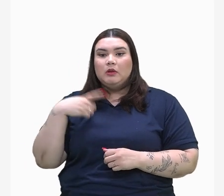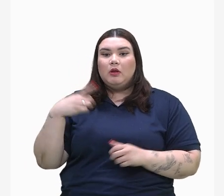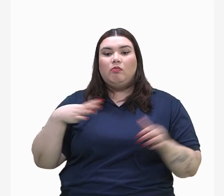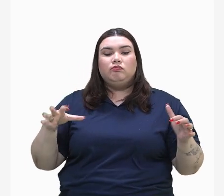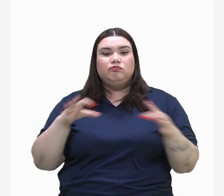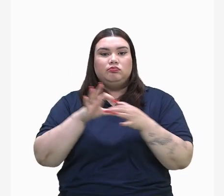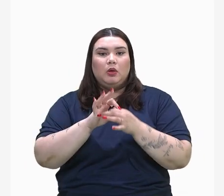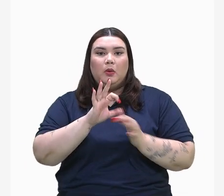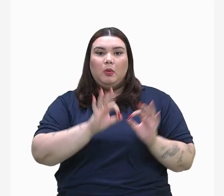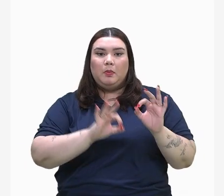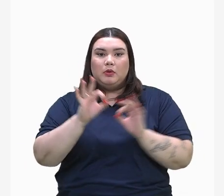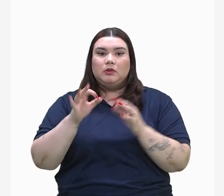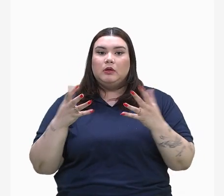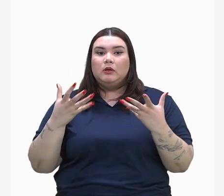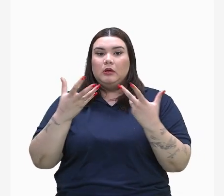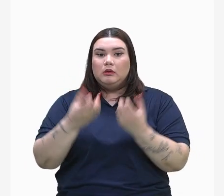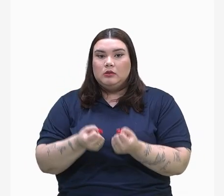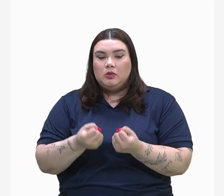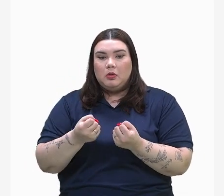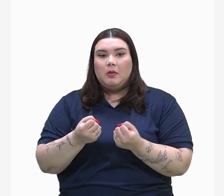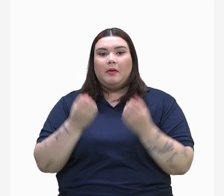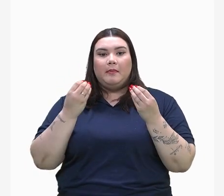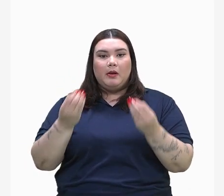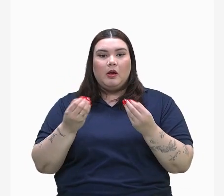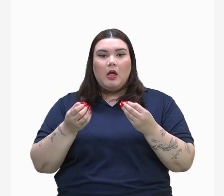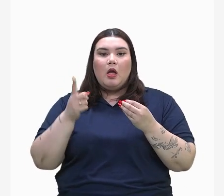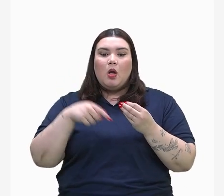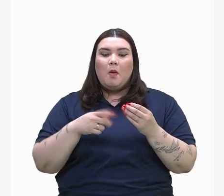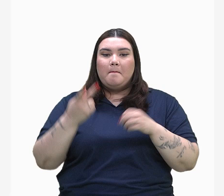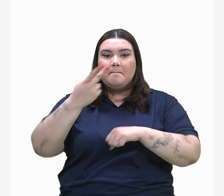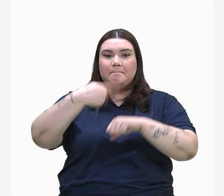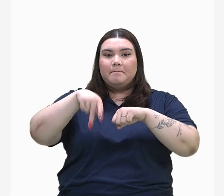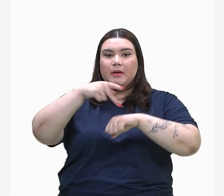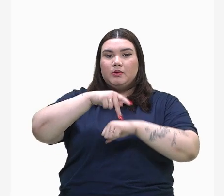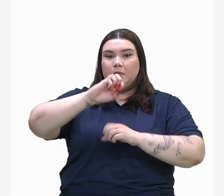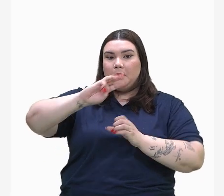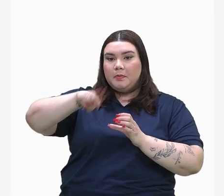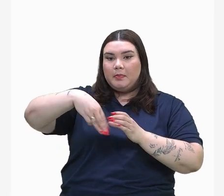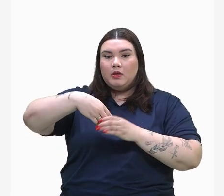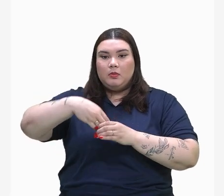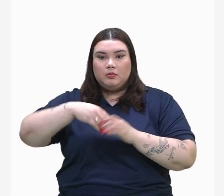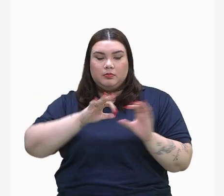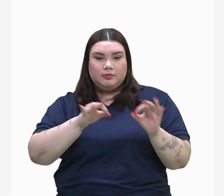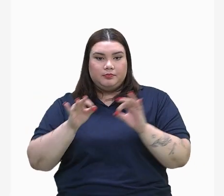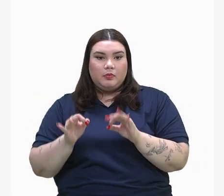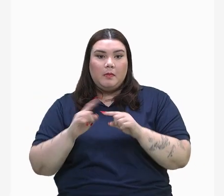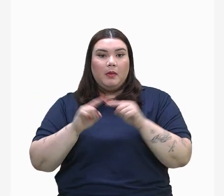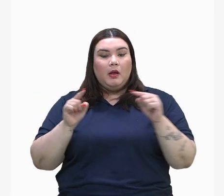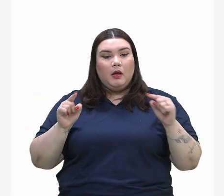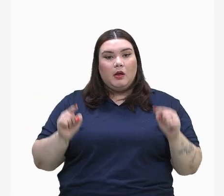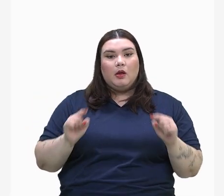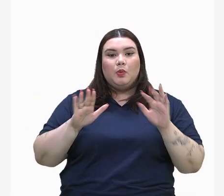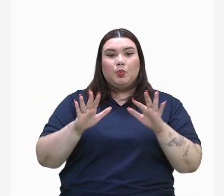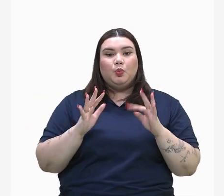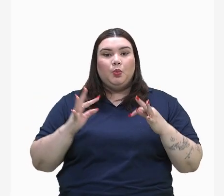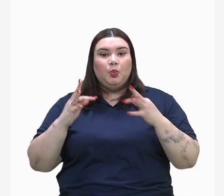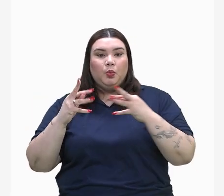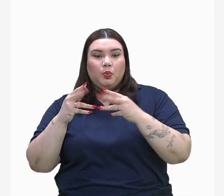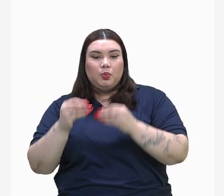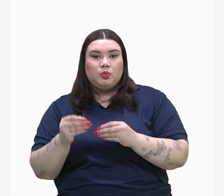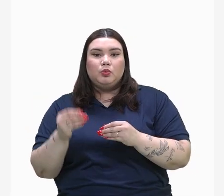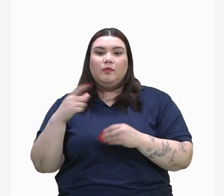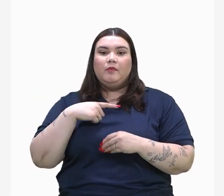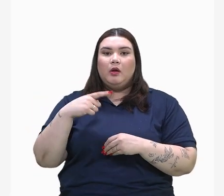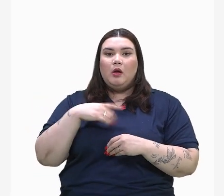nesse processo de adesão para também se tornar um país membro, tá? Agora, tudo isso, né,